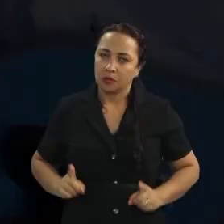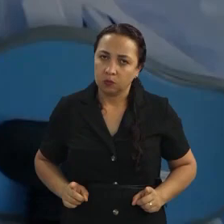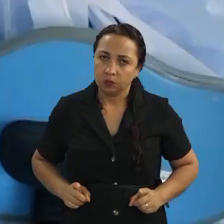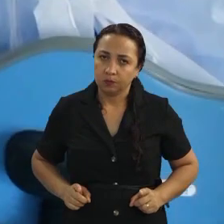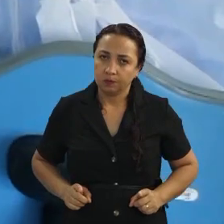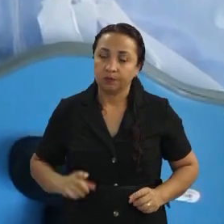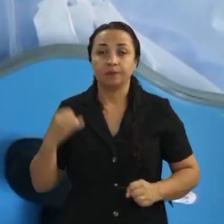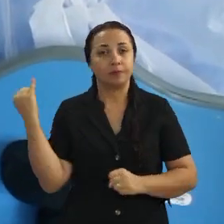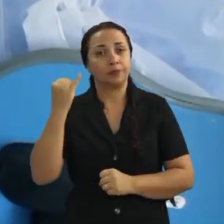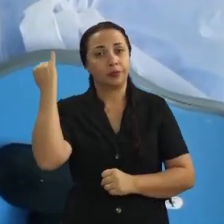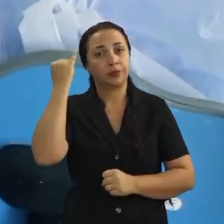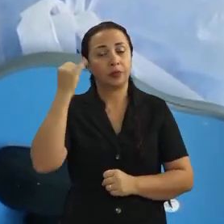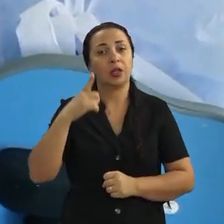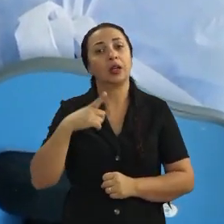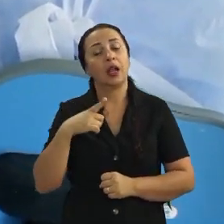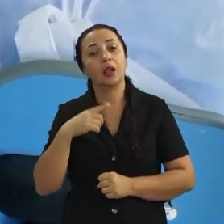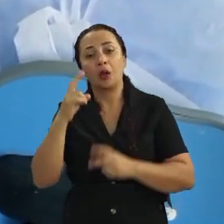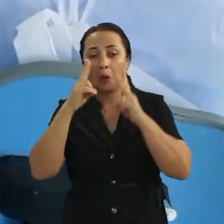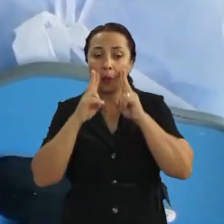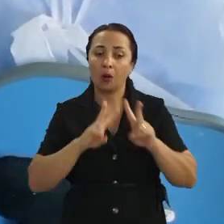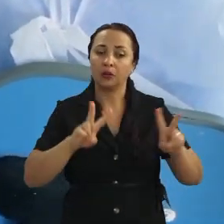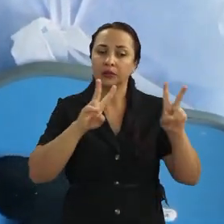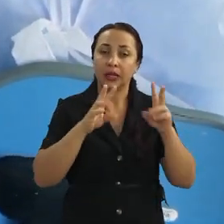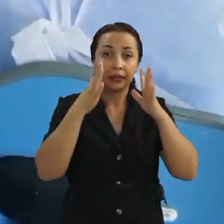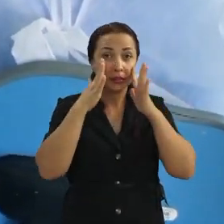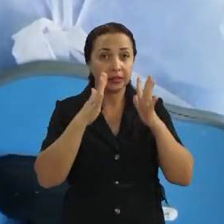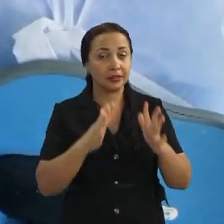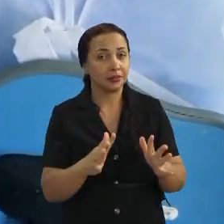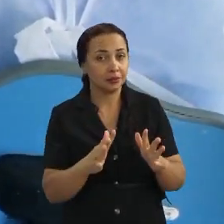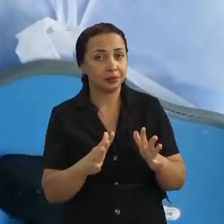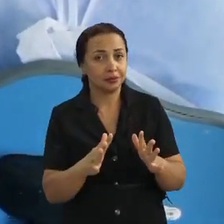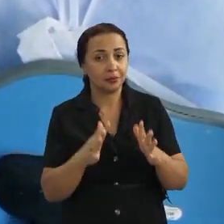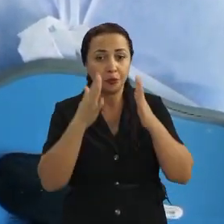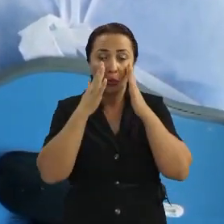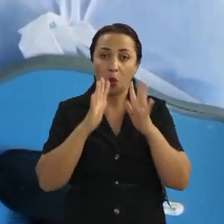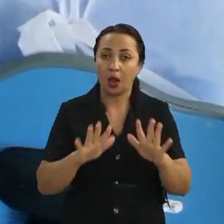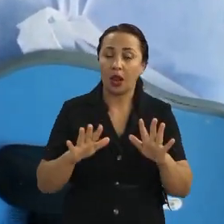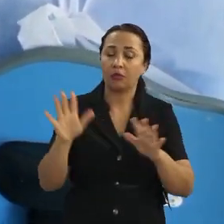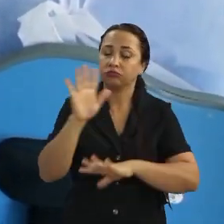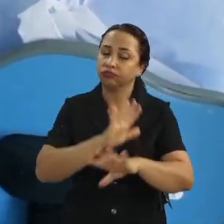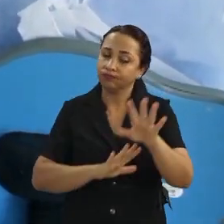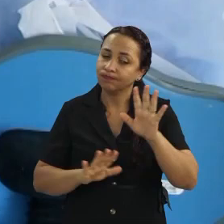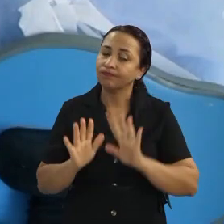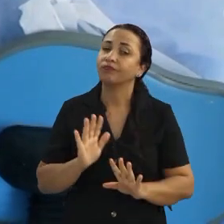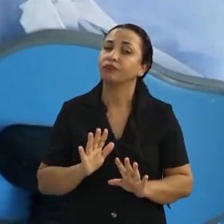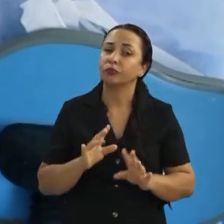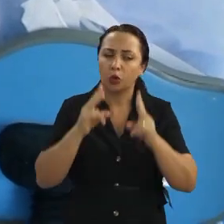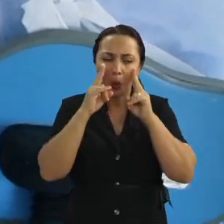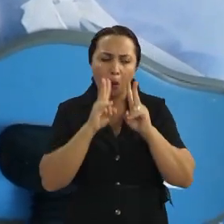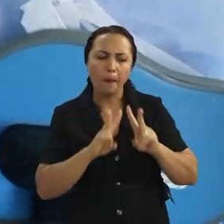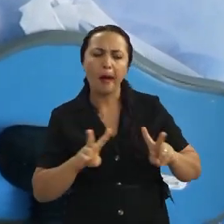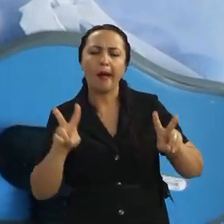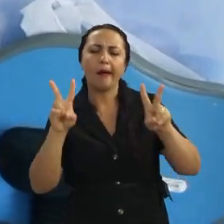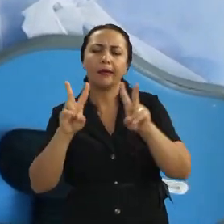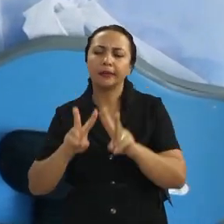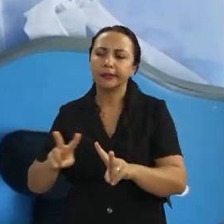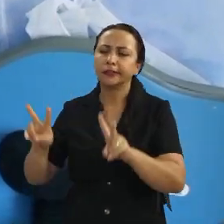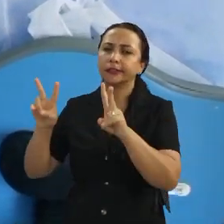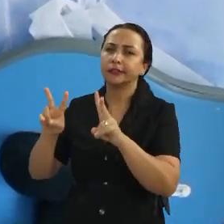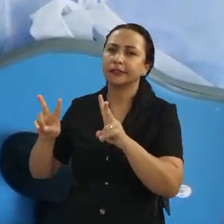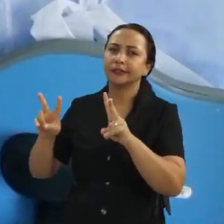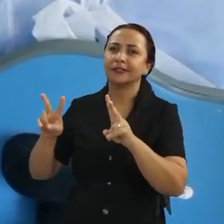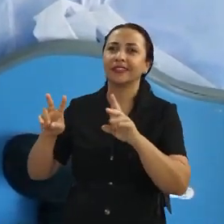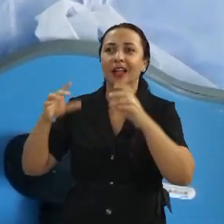então a importância reside no fato de ter um olhar atencioso olhar cuidadoso você observa